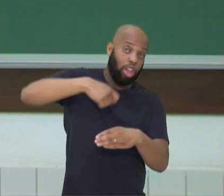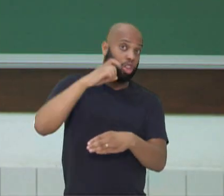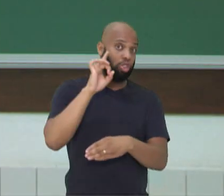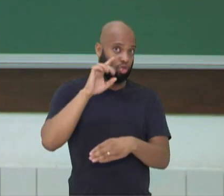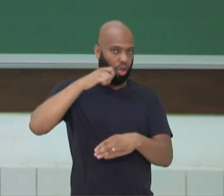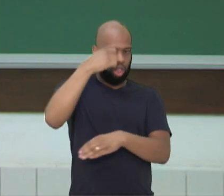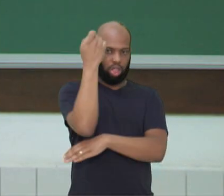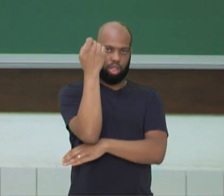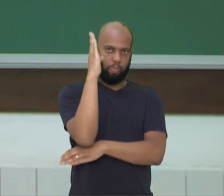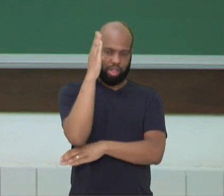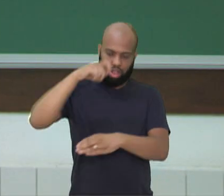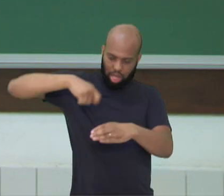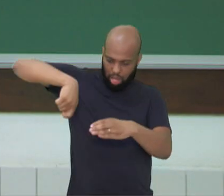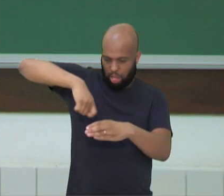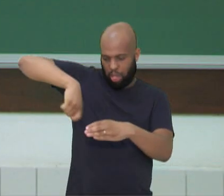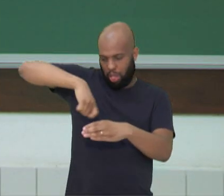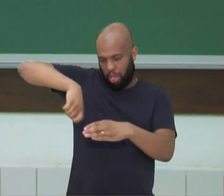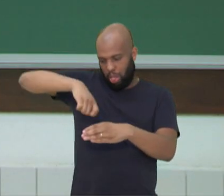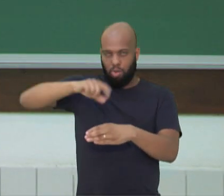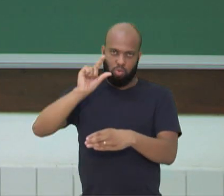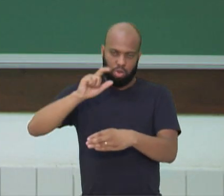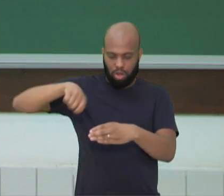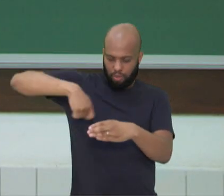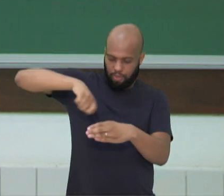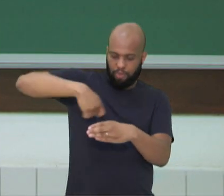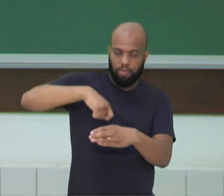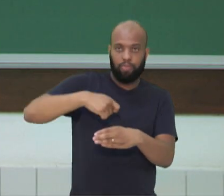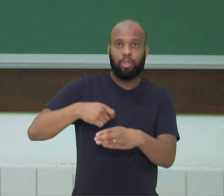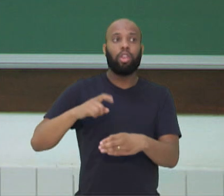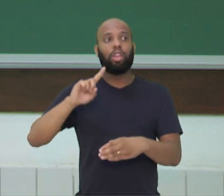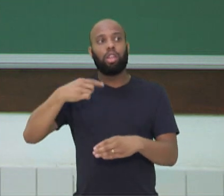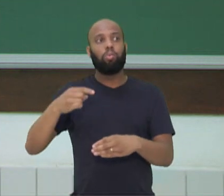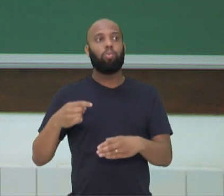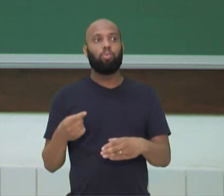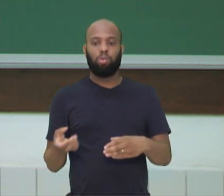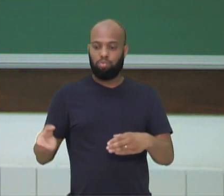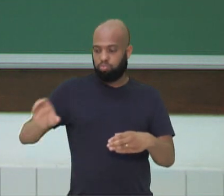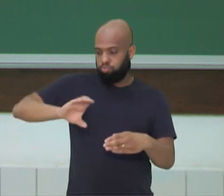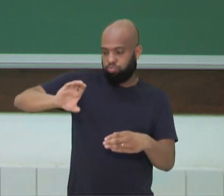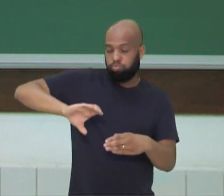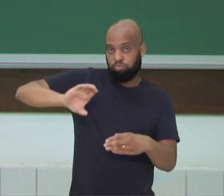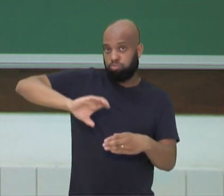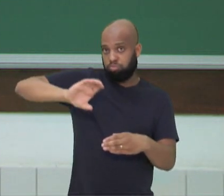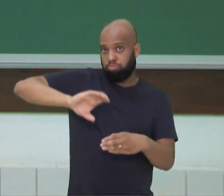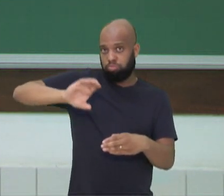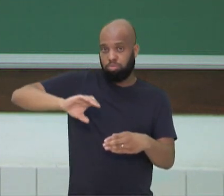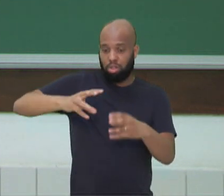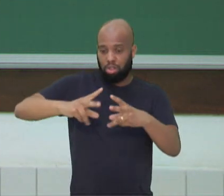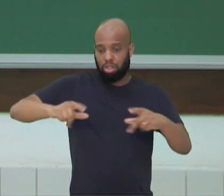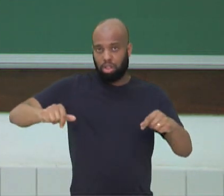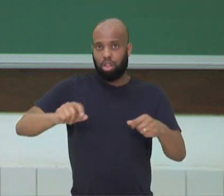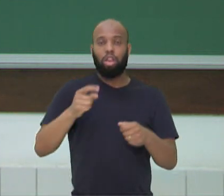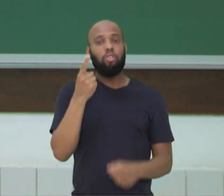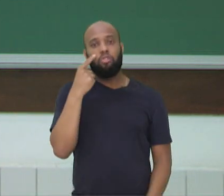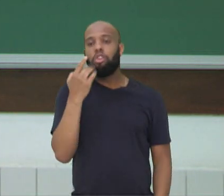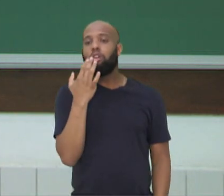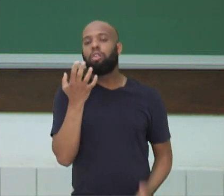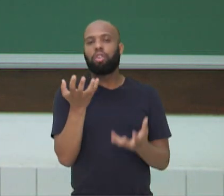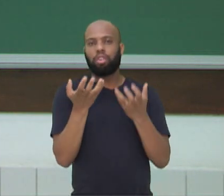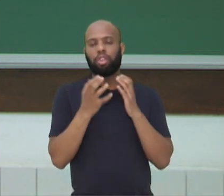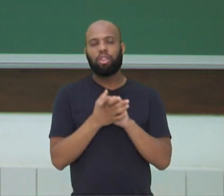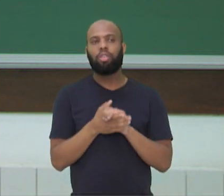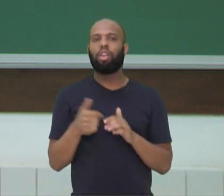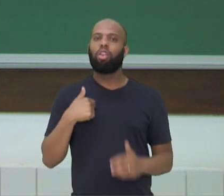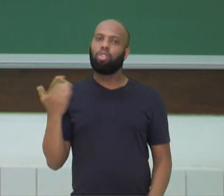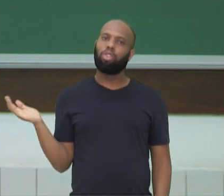depois você insere, você coloca quanto você quiser do teu solo, até formar uma coloração. Eu trouxe aqui